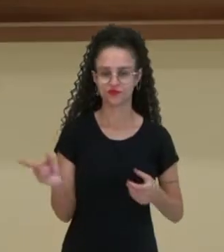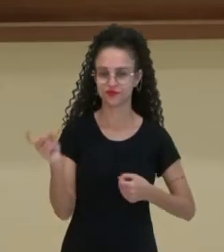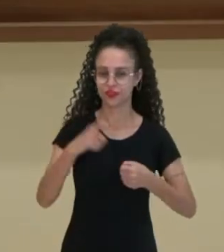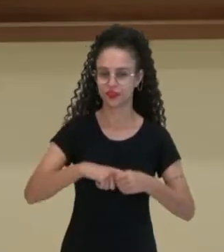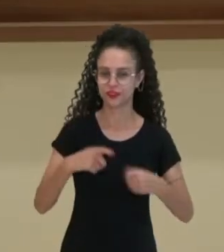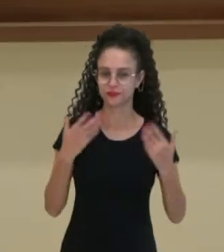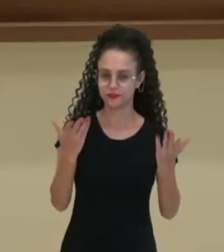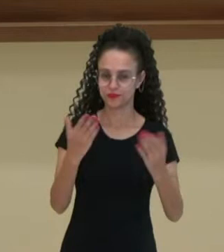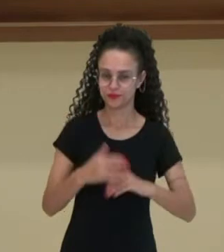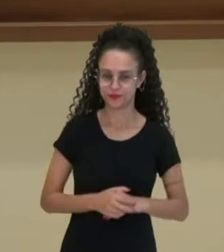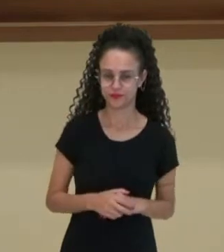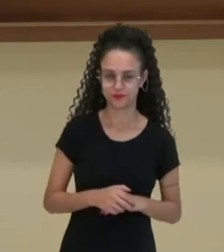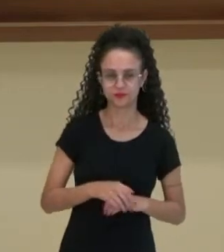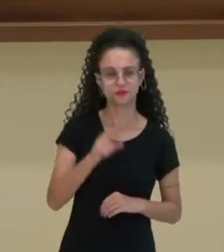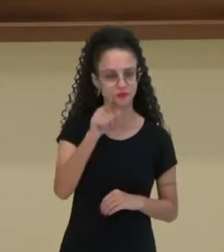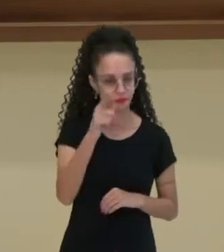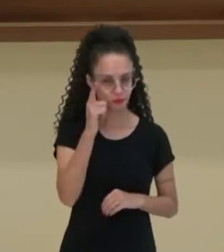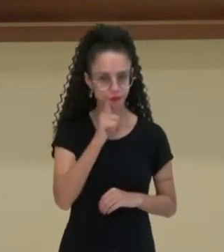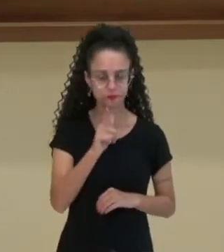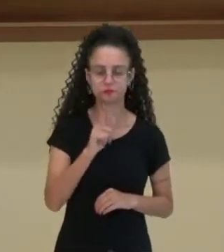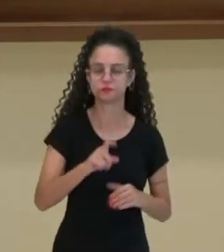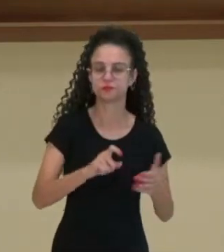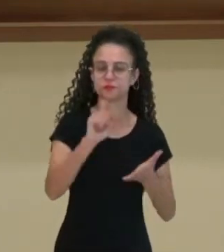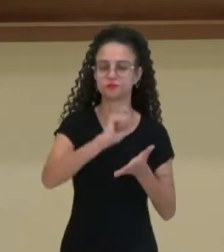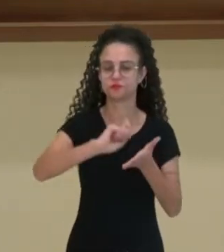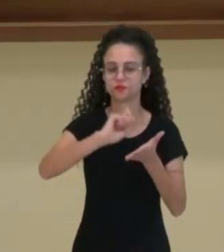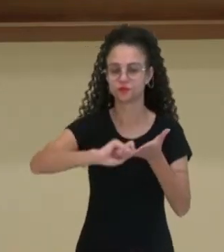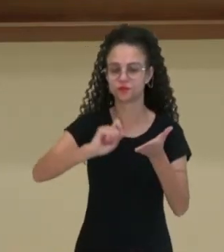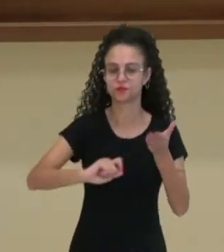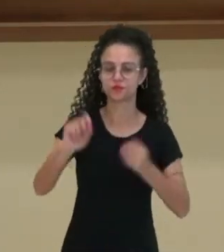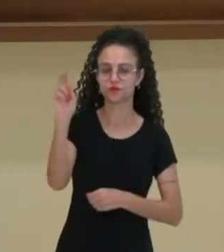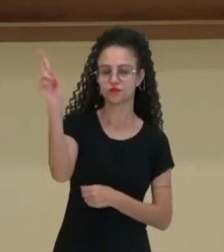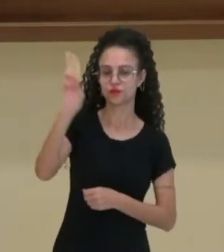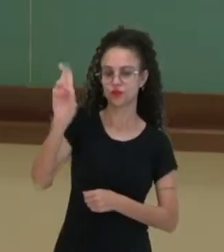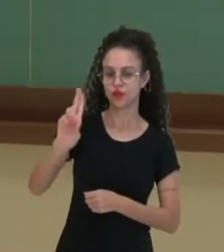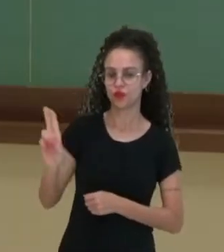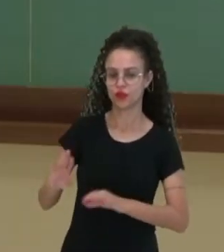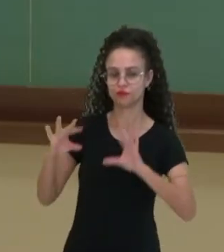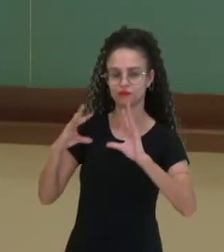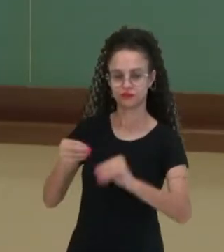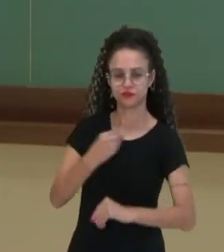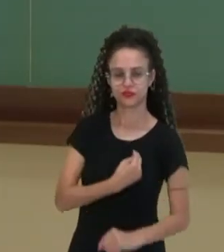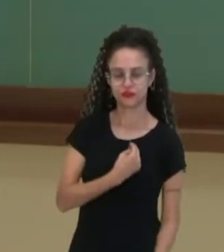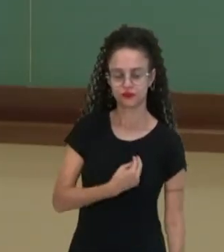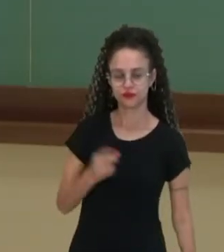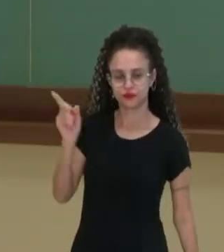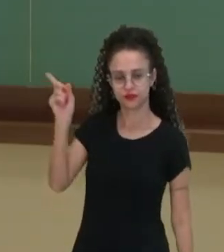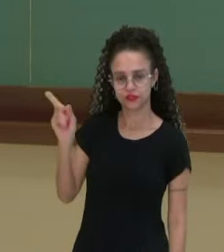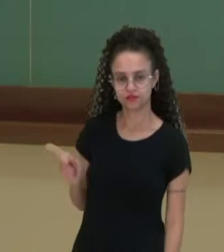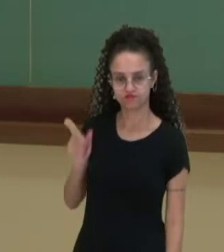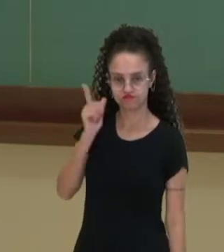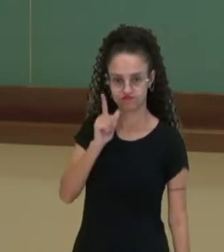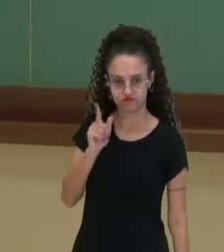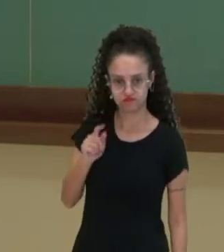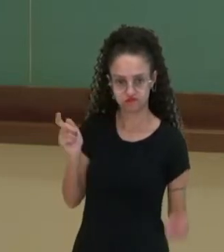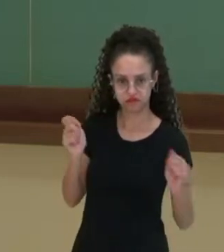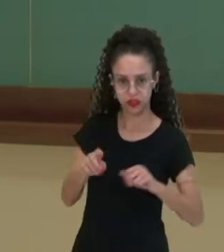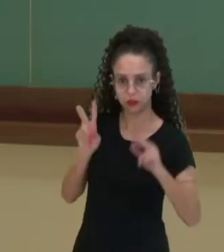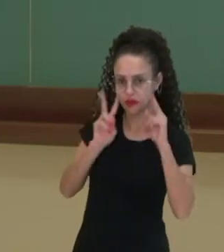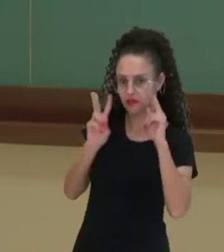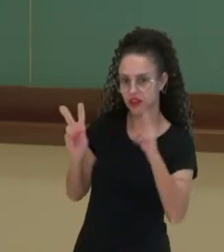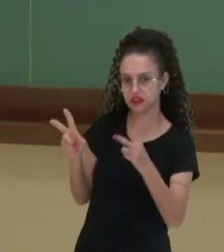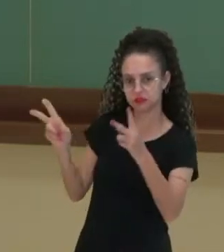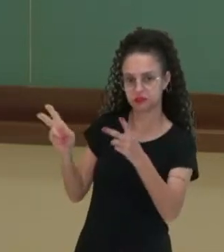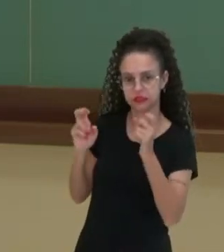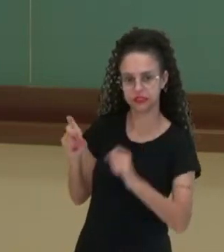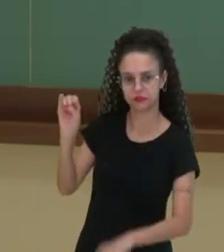Voltei, gente linda. E aí, você descreveu aí o nome de todos esses seres vivos que você conseguiu visualizar aqui